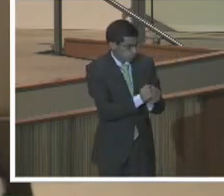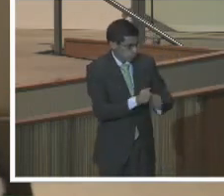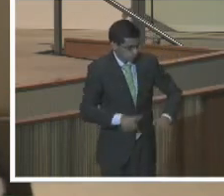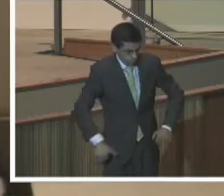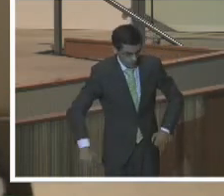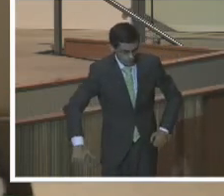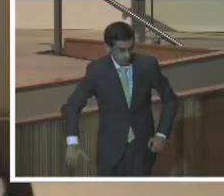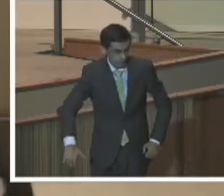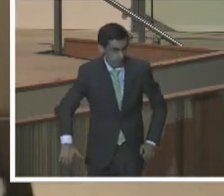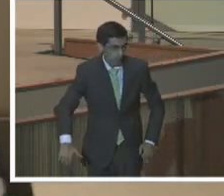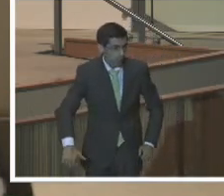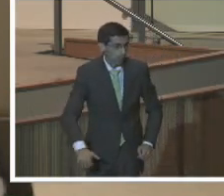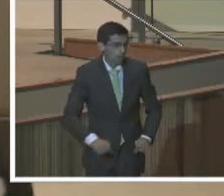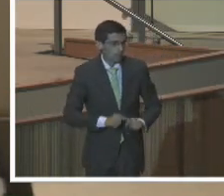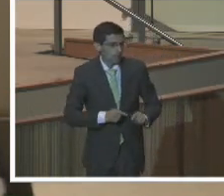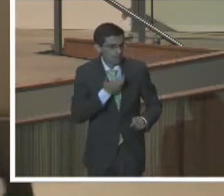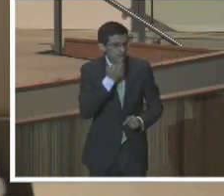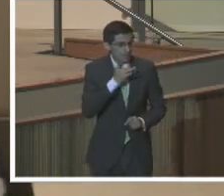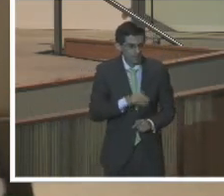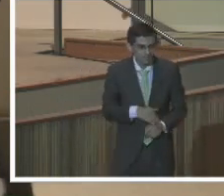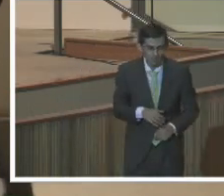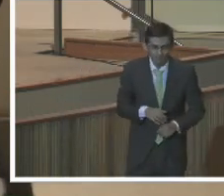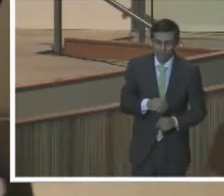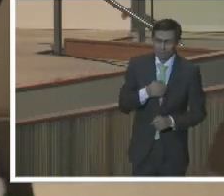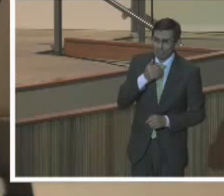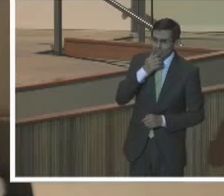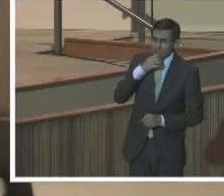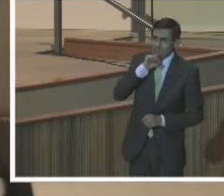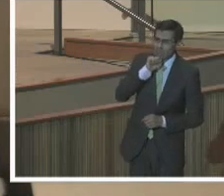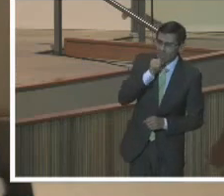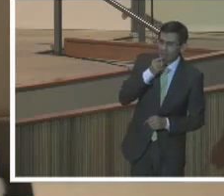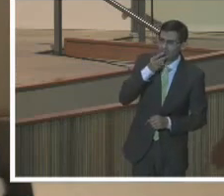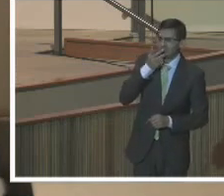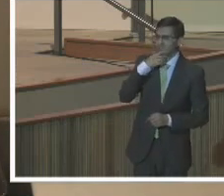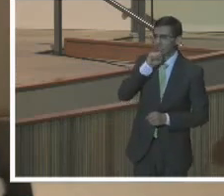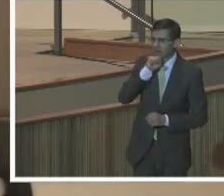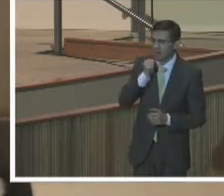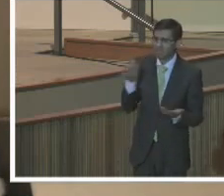assim: mãe, pai, o que ela fala?